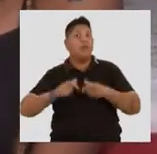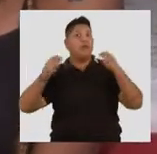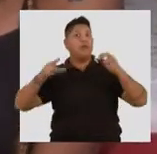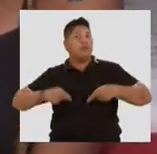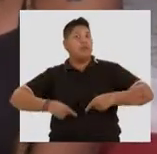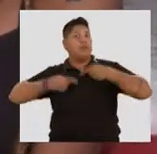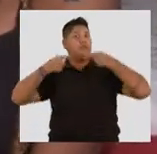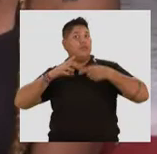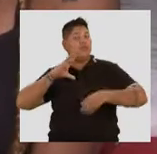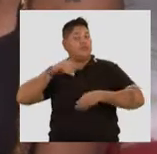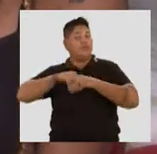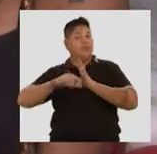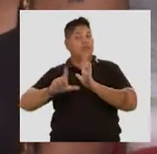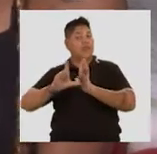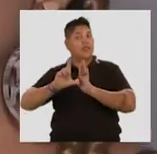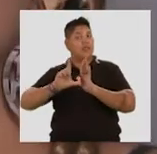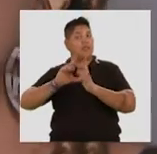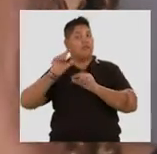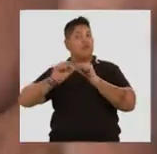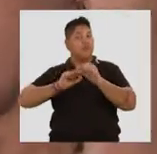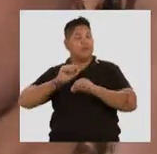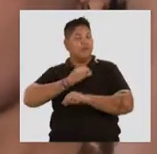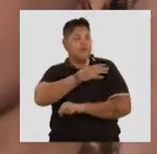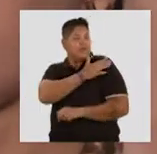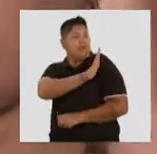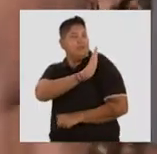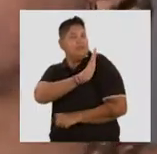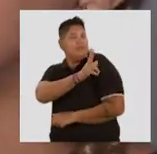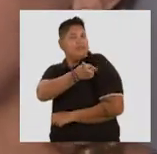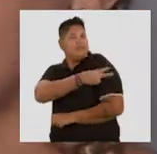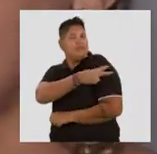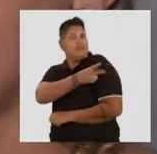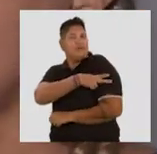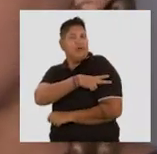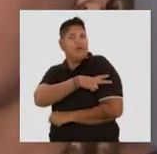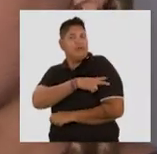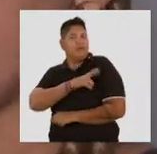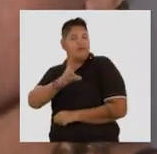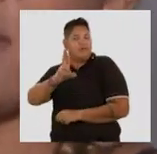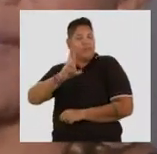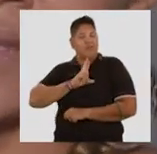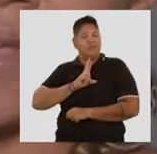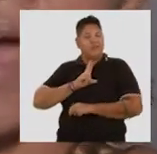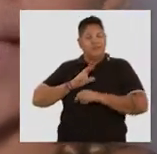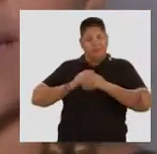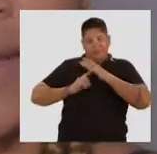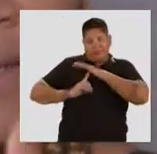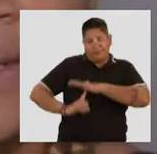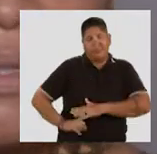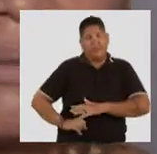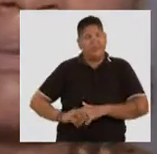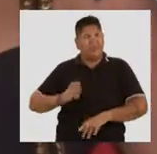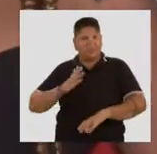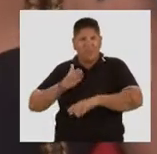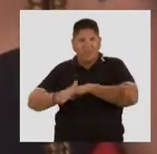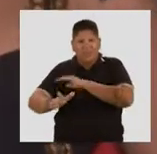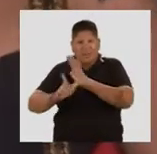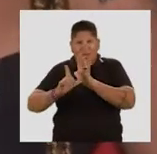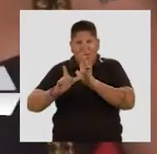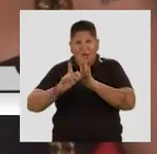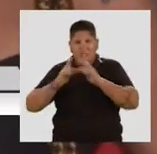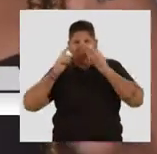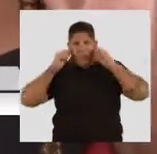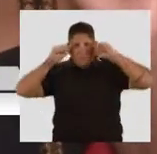maior desafio dentro da loja seria enfrentar o racismo do chefe, que resultou em depressão. Quando eu entrei